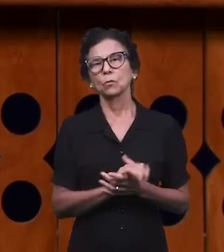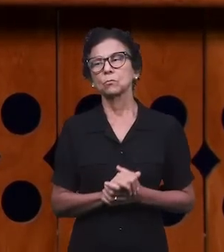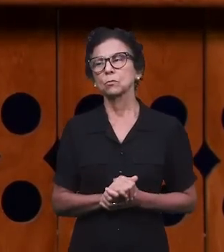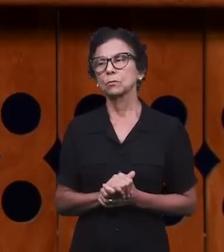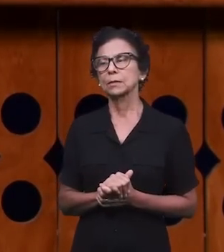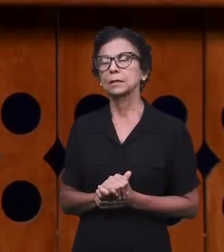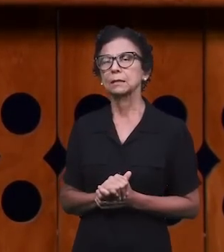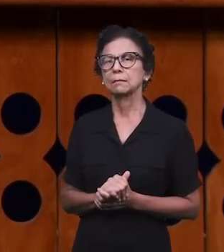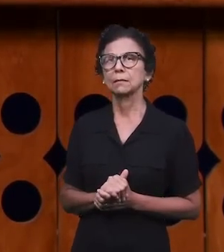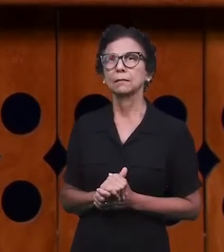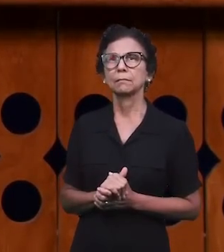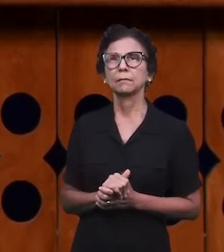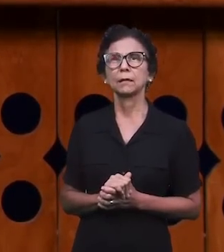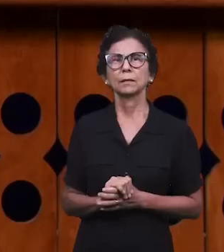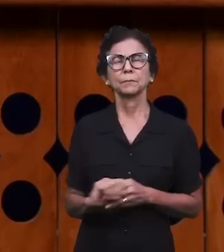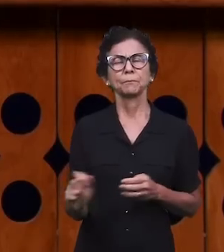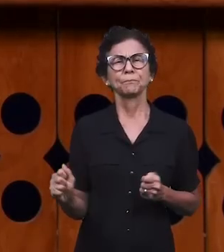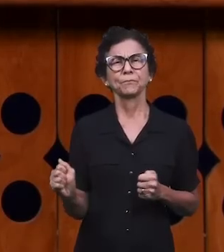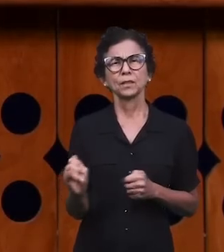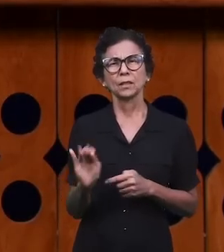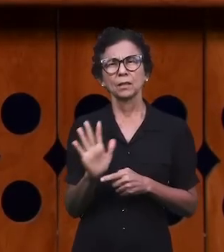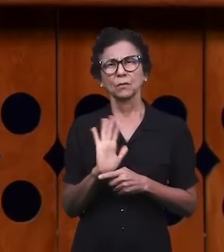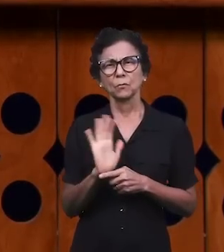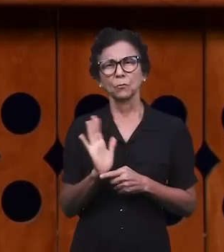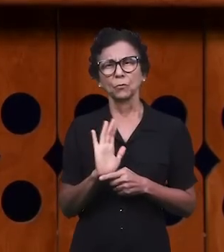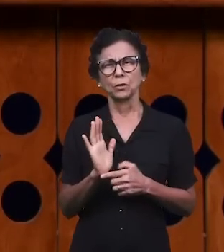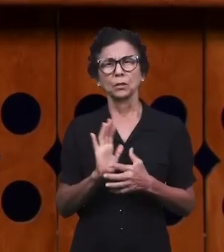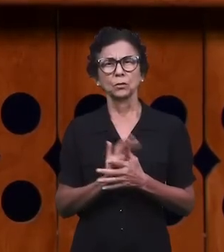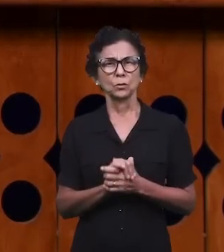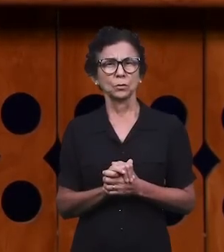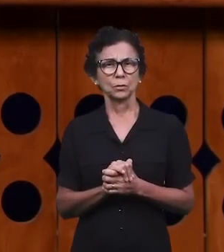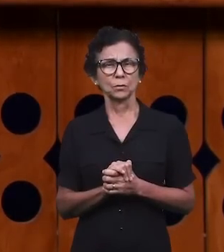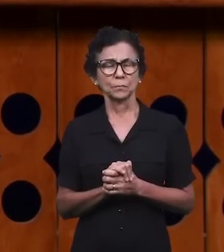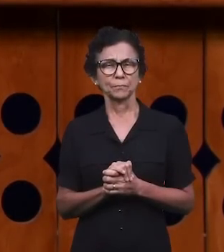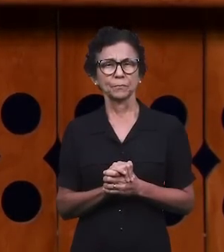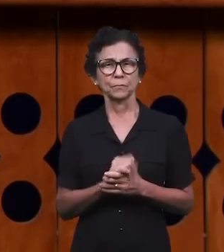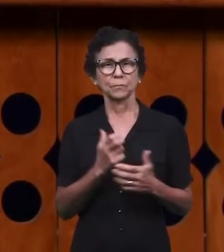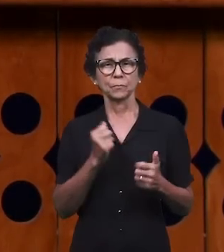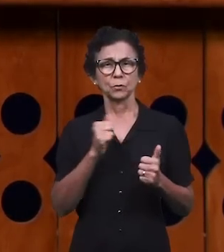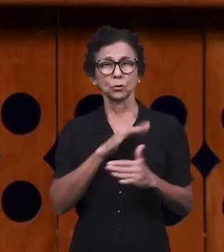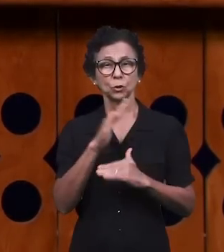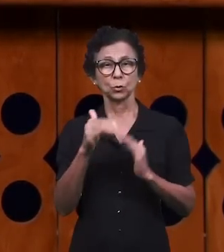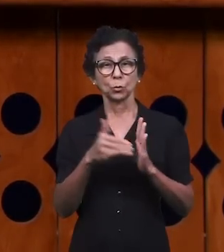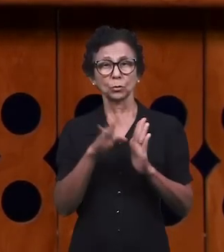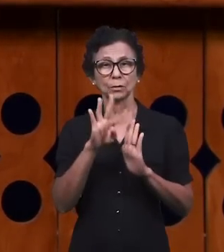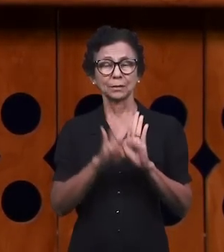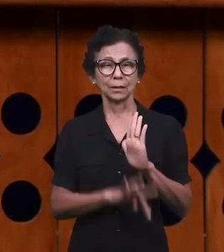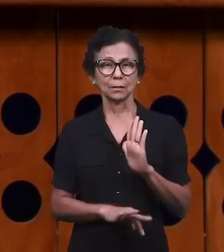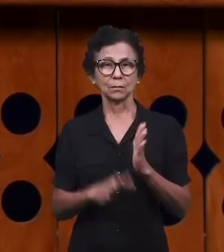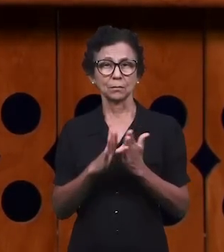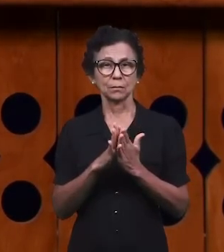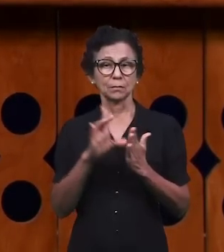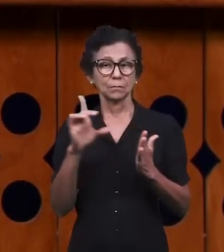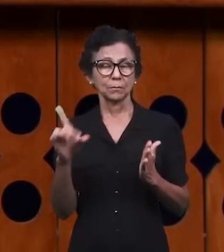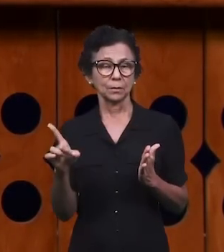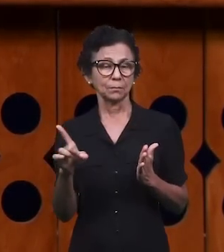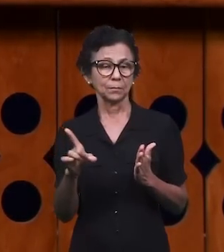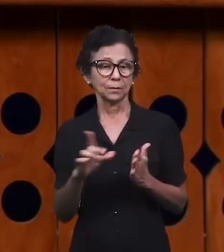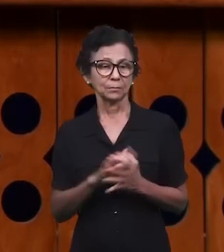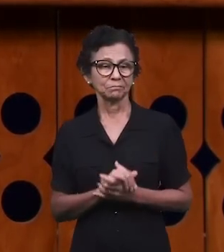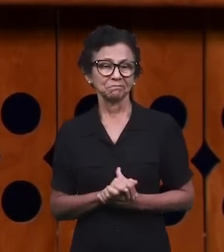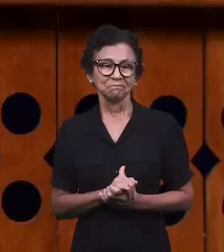escritos de todos os jeitos a respeito de todos os textos da Bíblia. Mas se você não ouviu o que